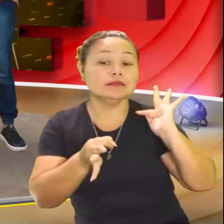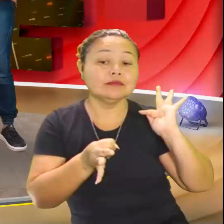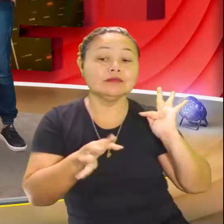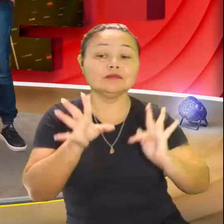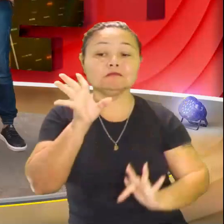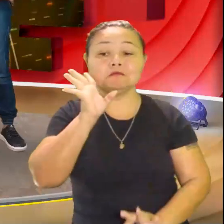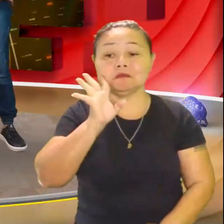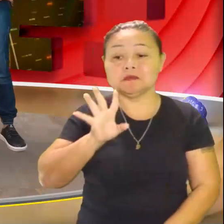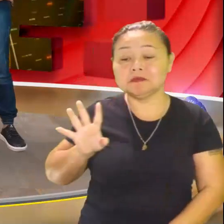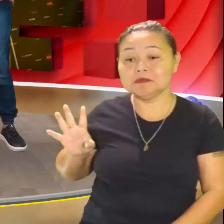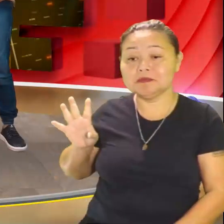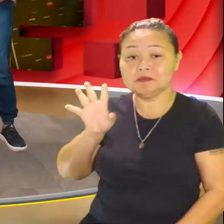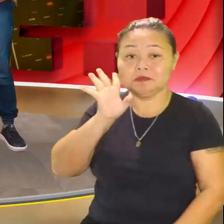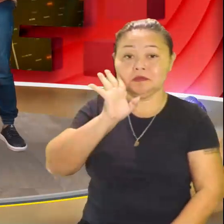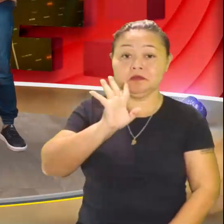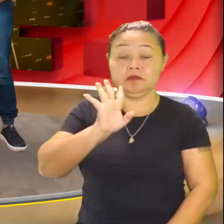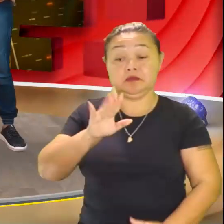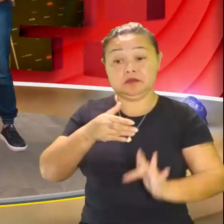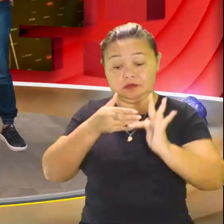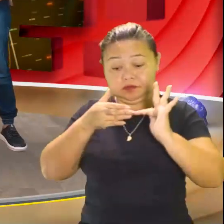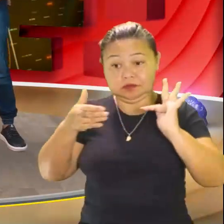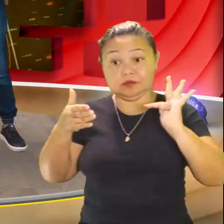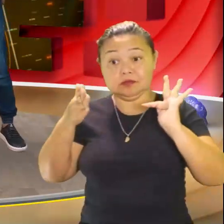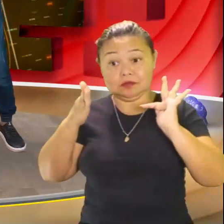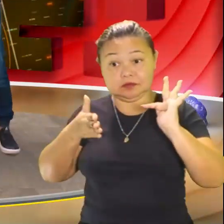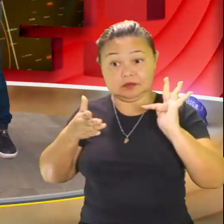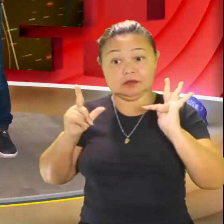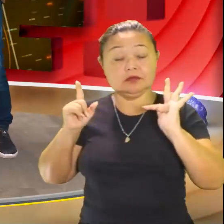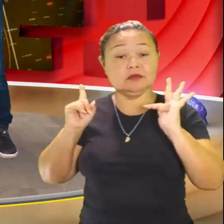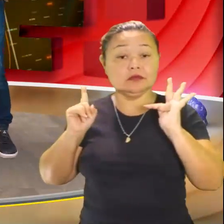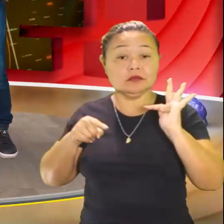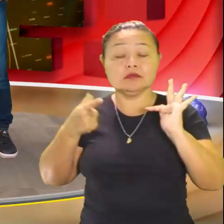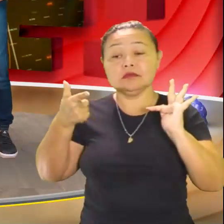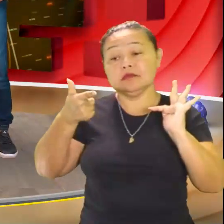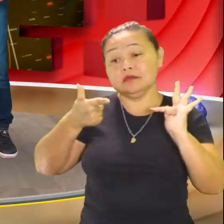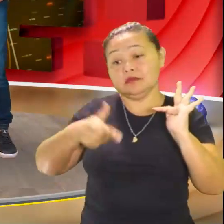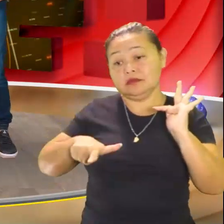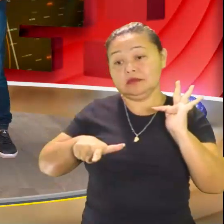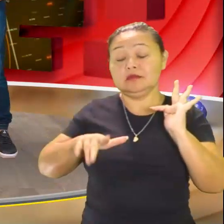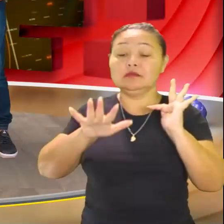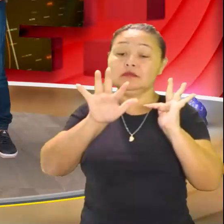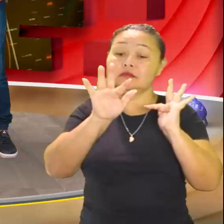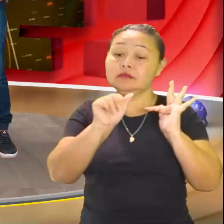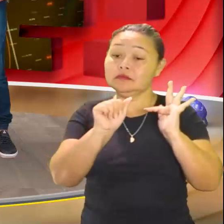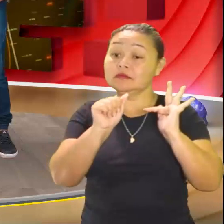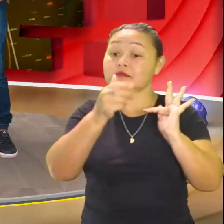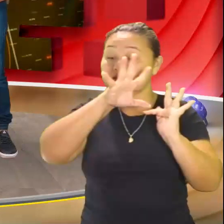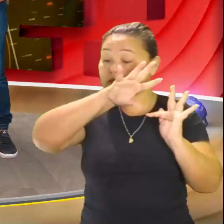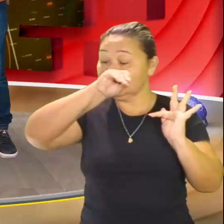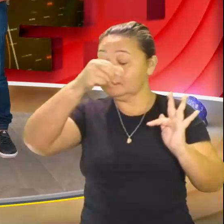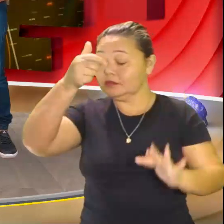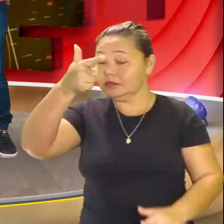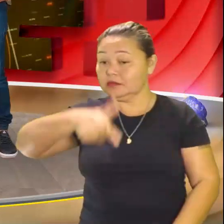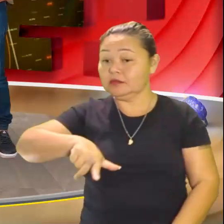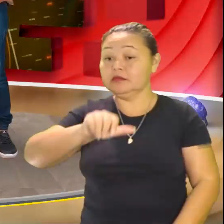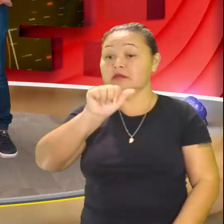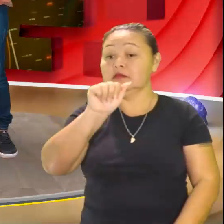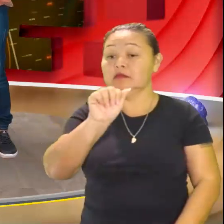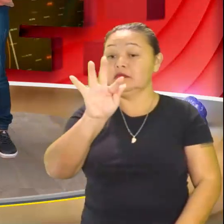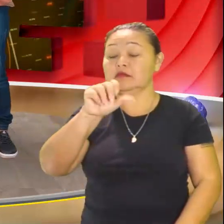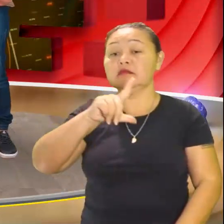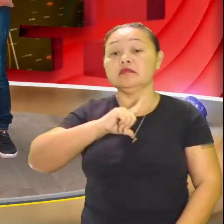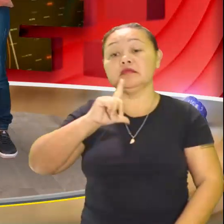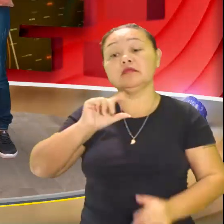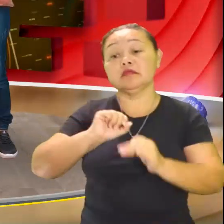O legal é que, a partir da modular, a modular repete a afim e a quadrática, com um detalhe, rebate a